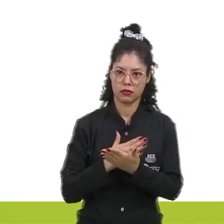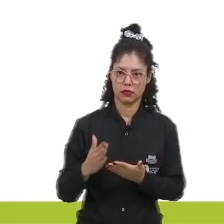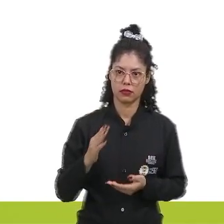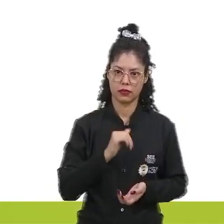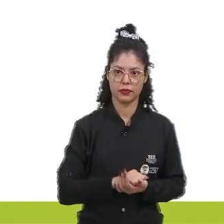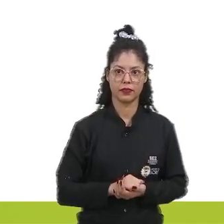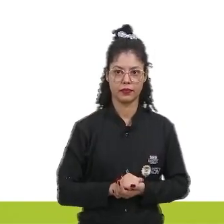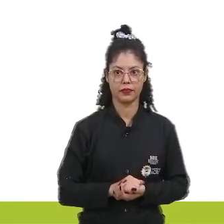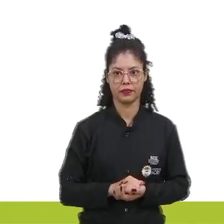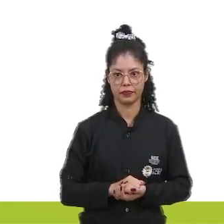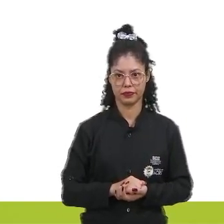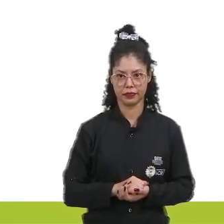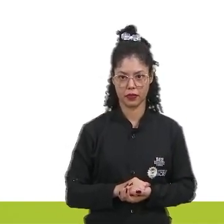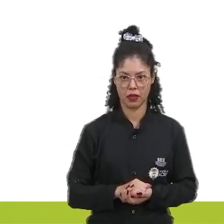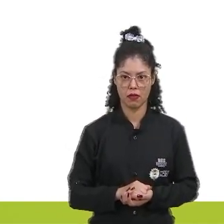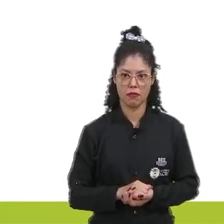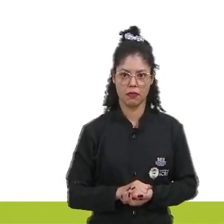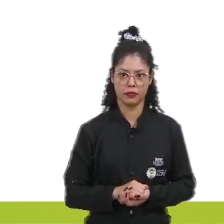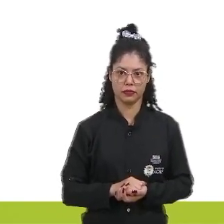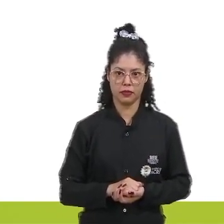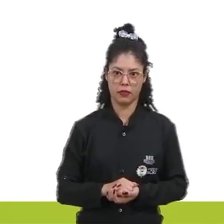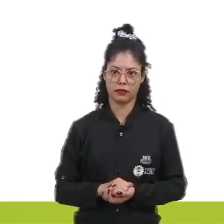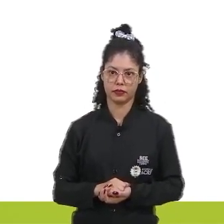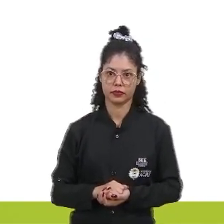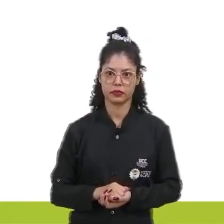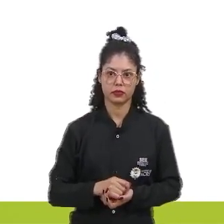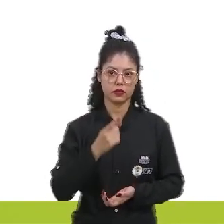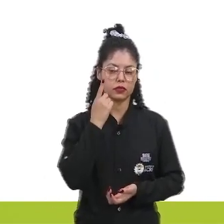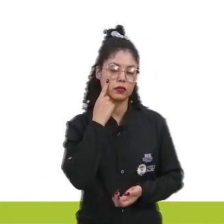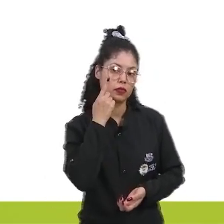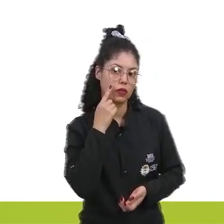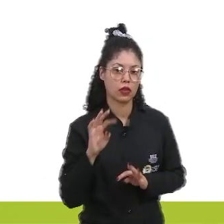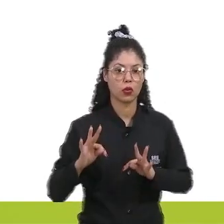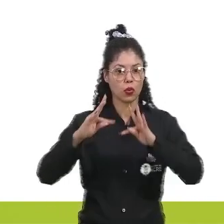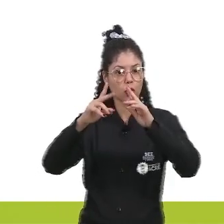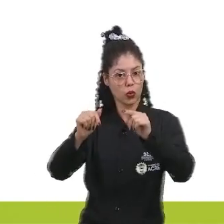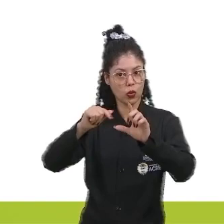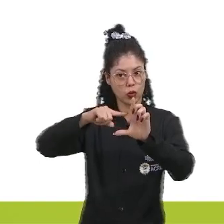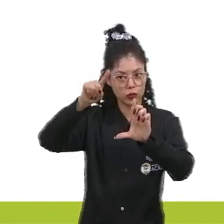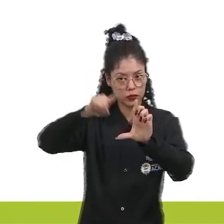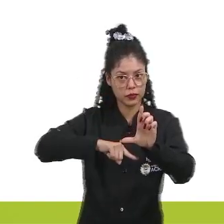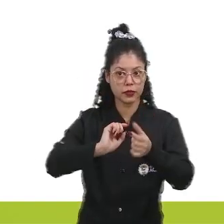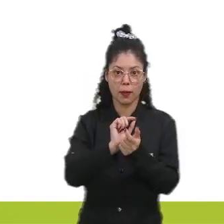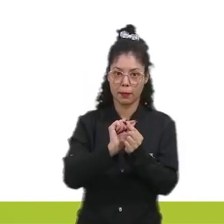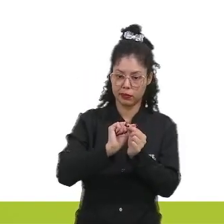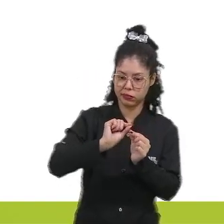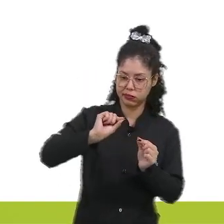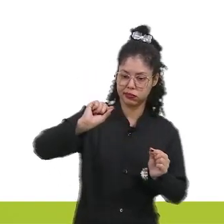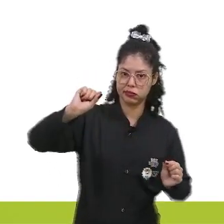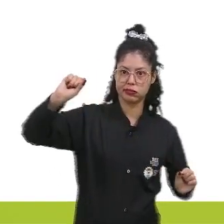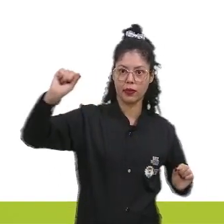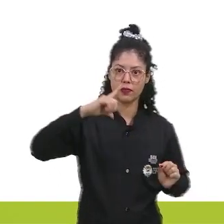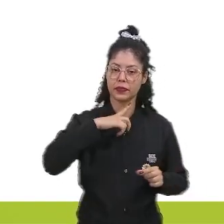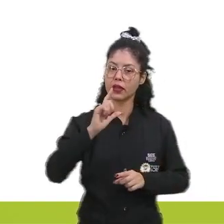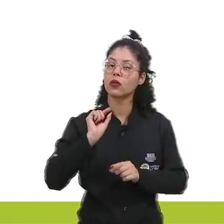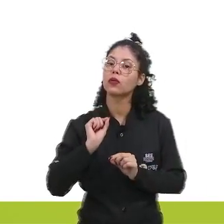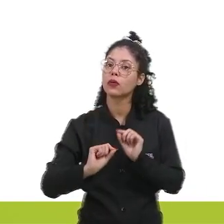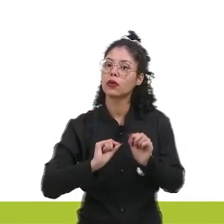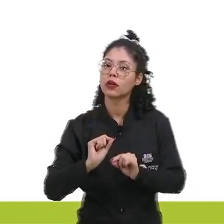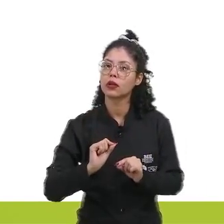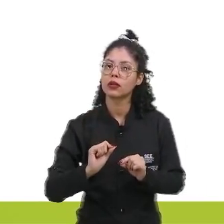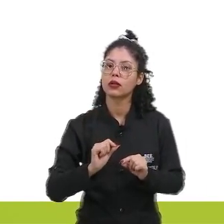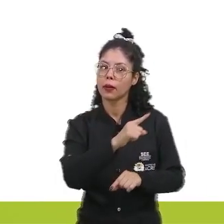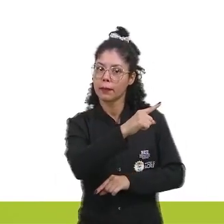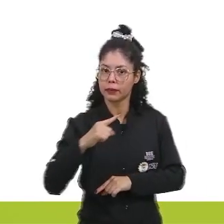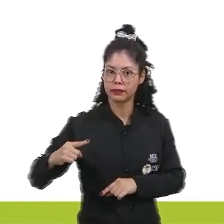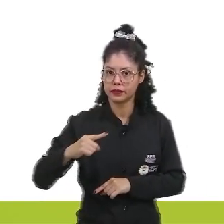trabalhar. Vamos dar uma olhadinha aqui, ó. Eu vou observar que todo gráfico de uma função crescente, ela vai cortar os quadrantes pares,